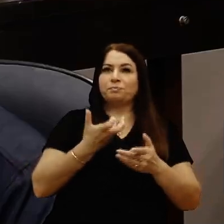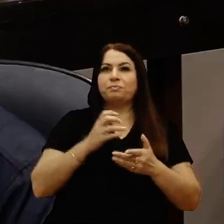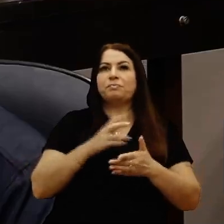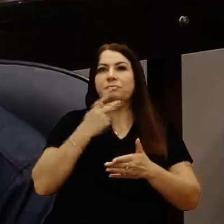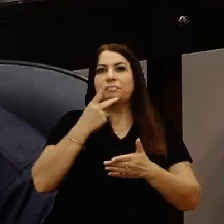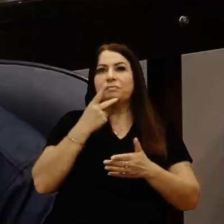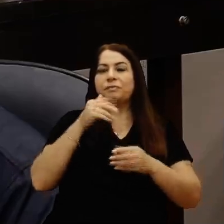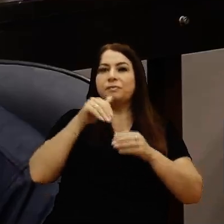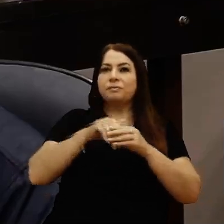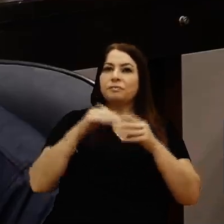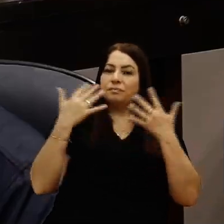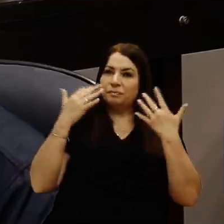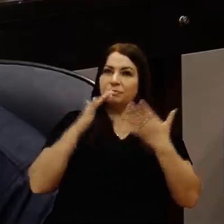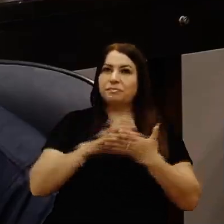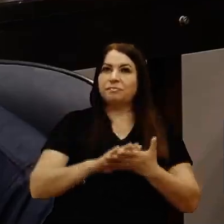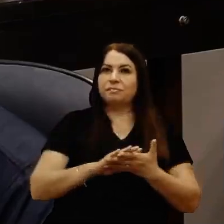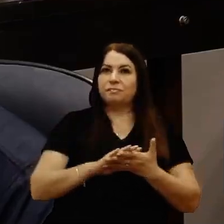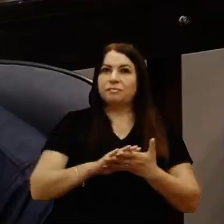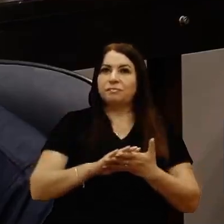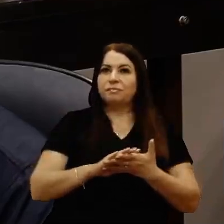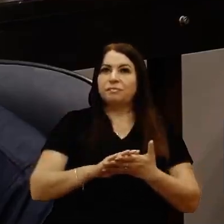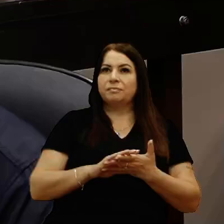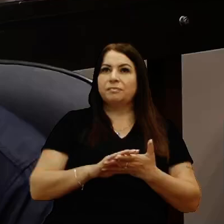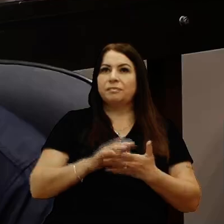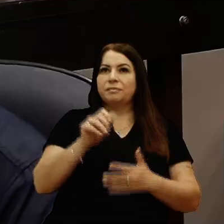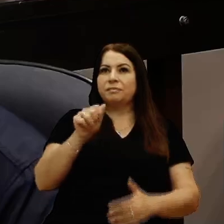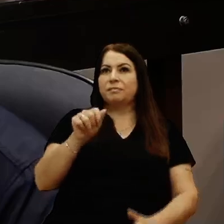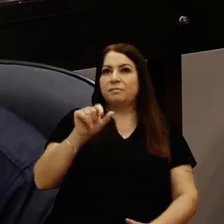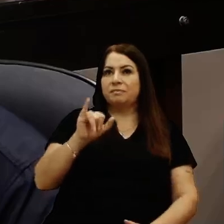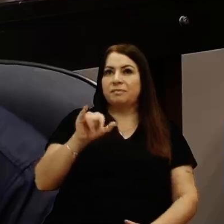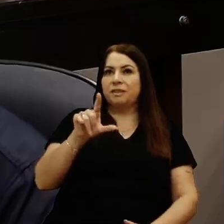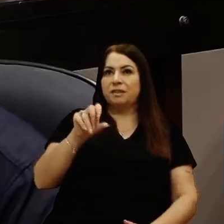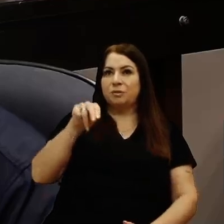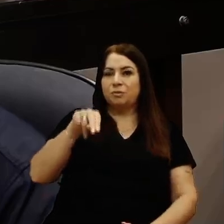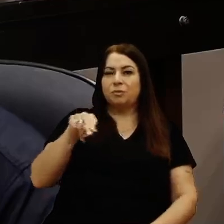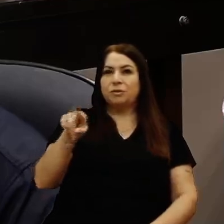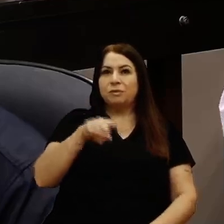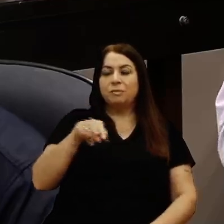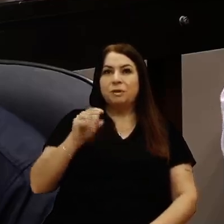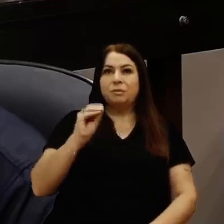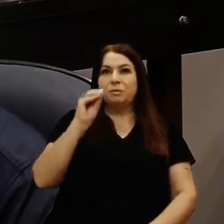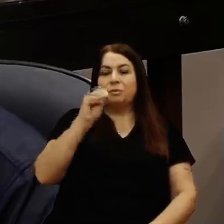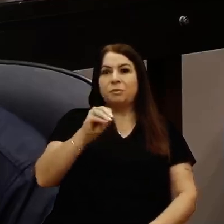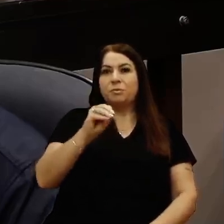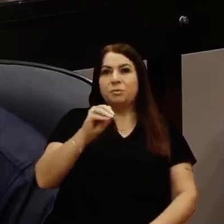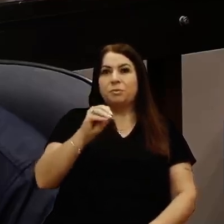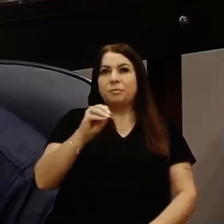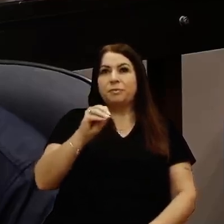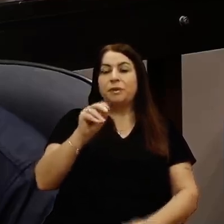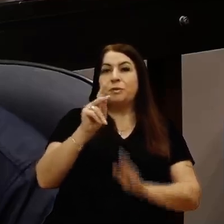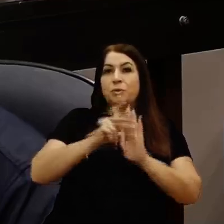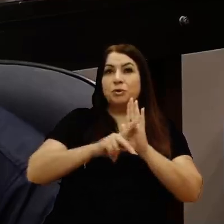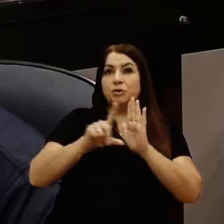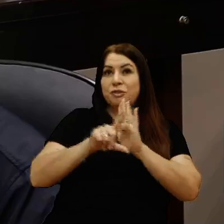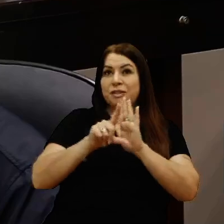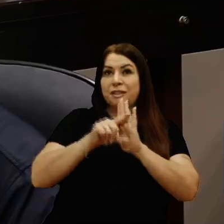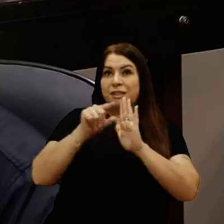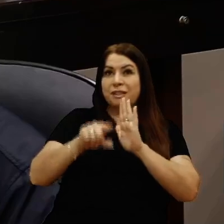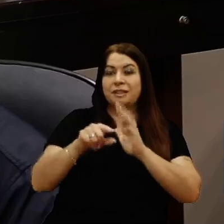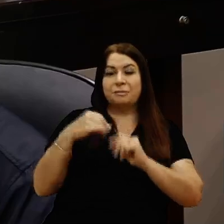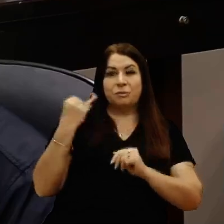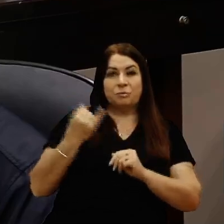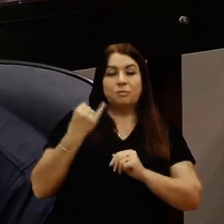dizer que vou fazer um voto de congratulações ao Ailton Dias, que no Petros News ontem fez uma postagem sobre um projeto de lei que a gente tem aqui que é